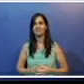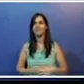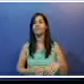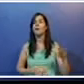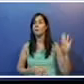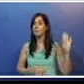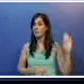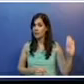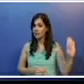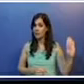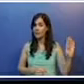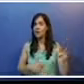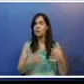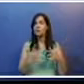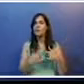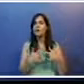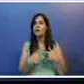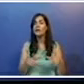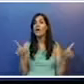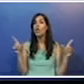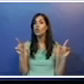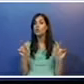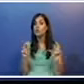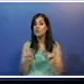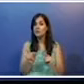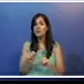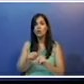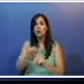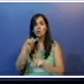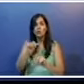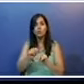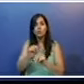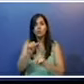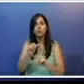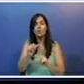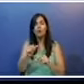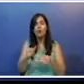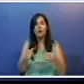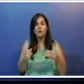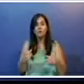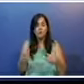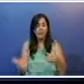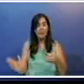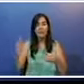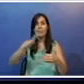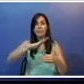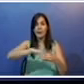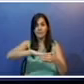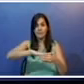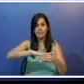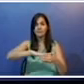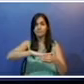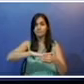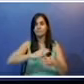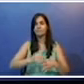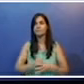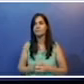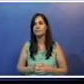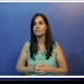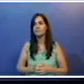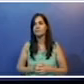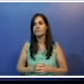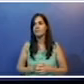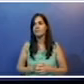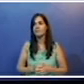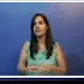B, reduzir a quantidade de calorias fervendo água em recipientes tampados. Uma alternativa A, tampar